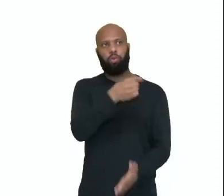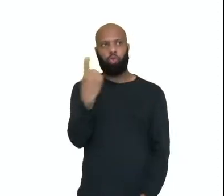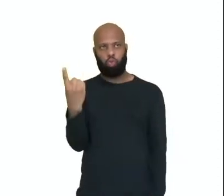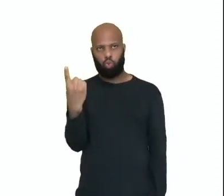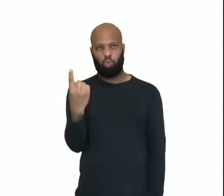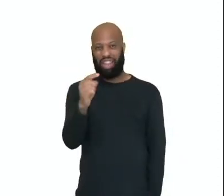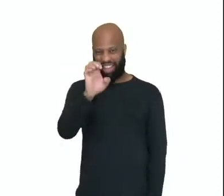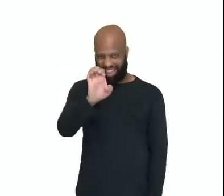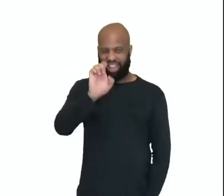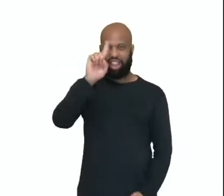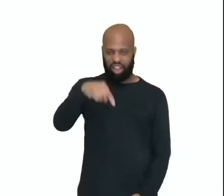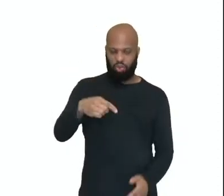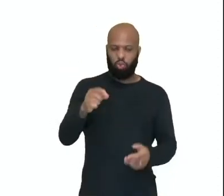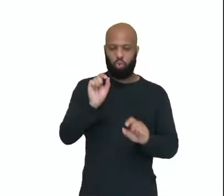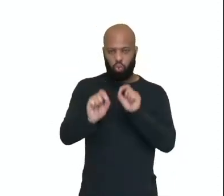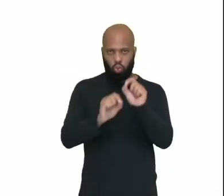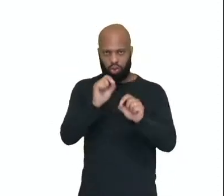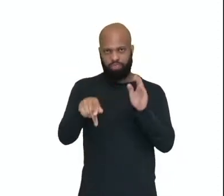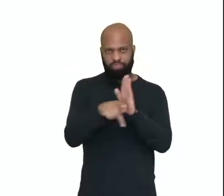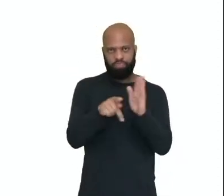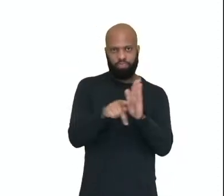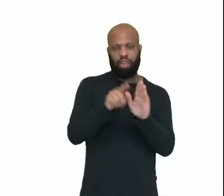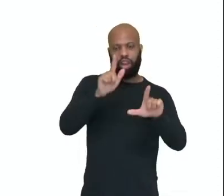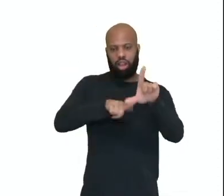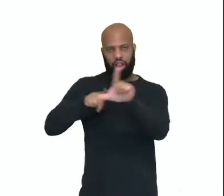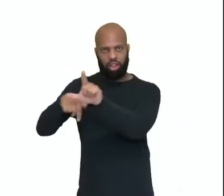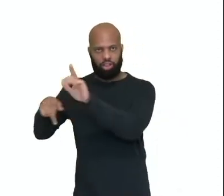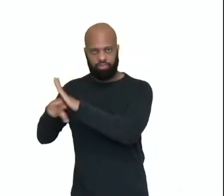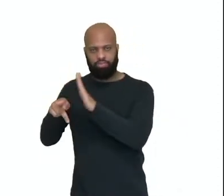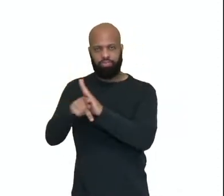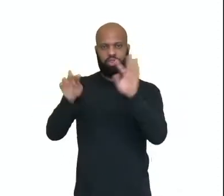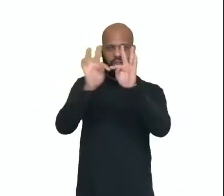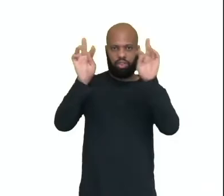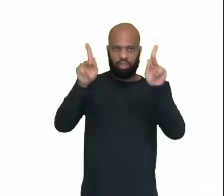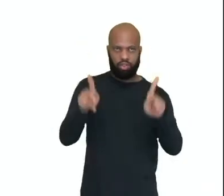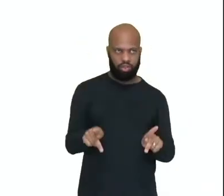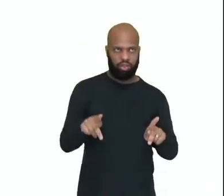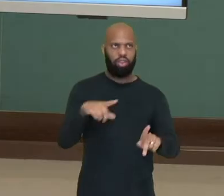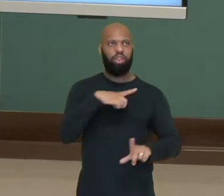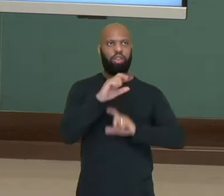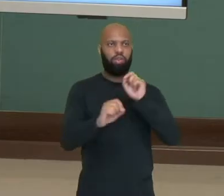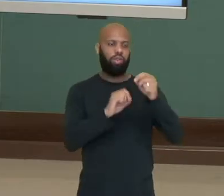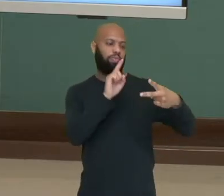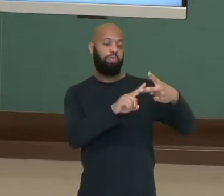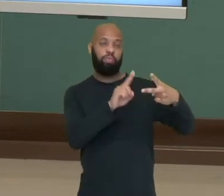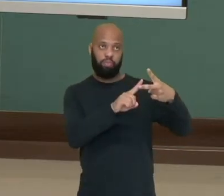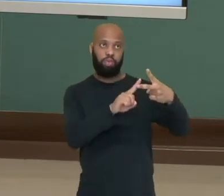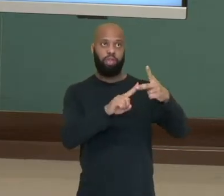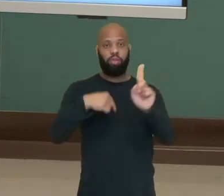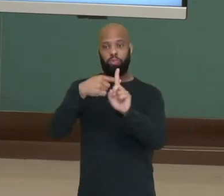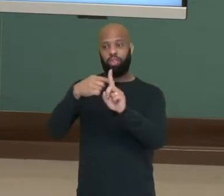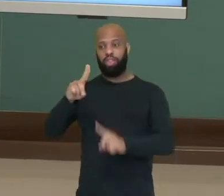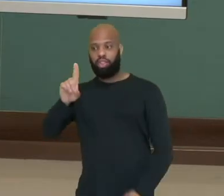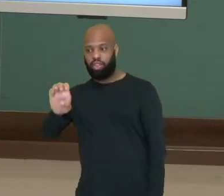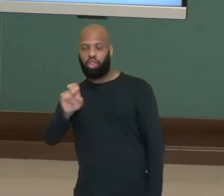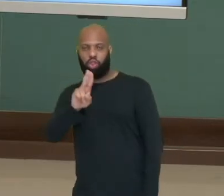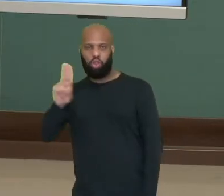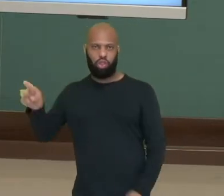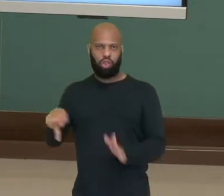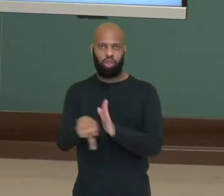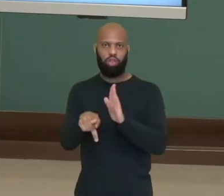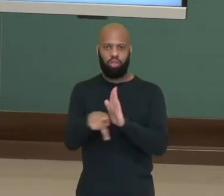caso. E a nomenclatura vai ficar peróxido de e o nome do elemento. Então, por exemplo,